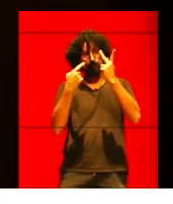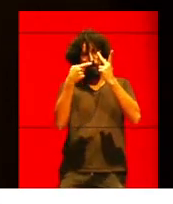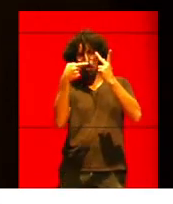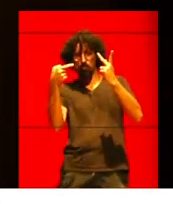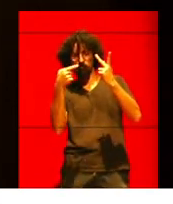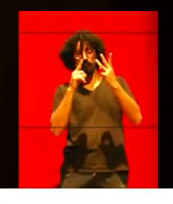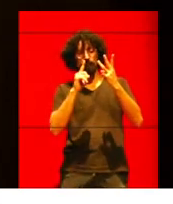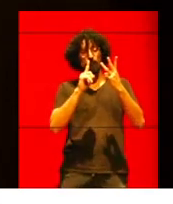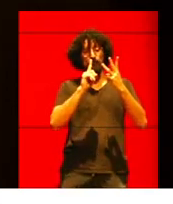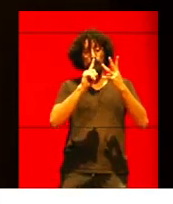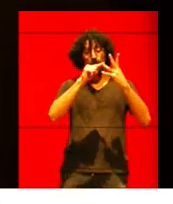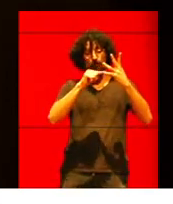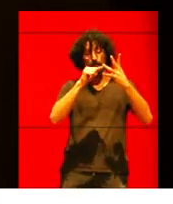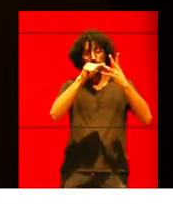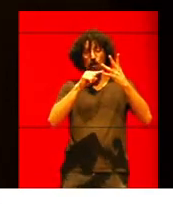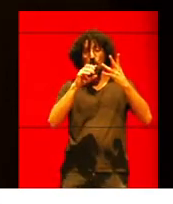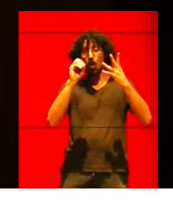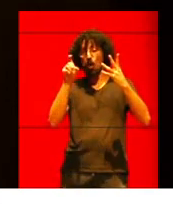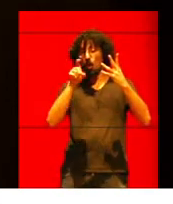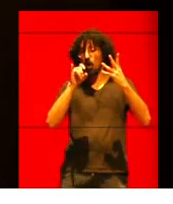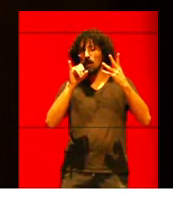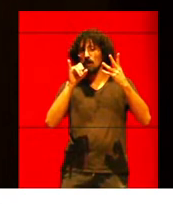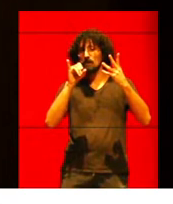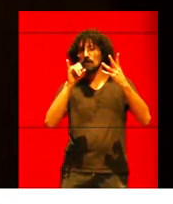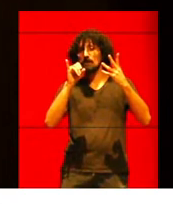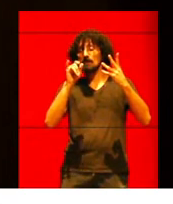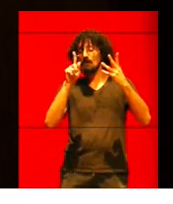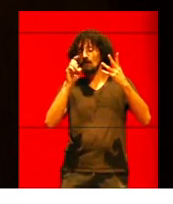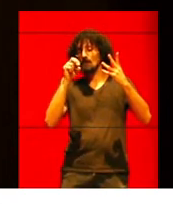enxofre, eles são bivalentes, porque fazem...